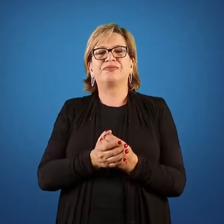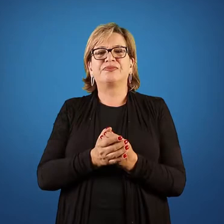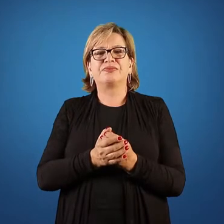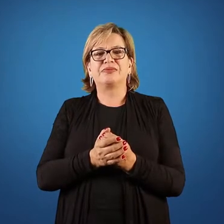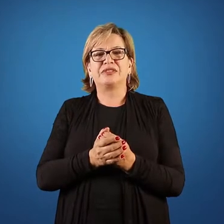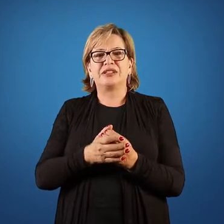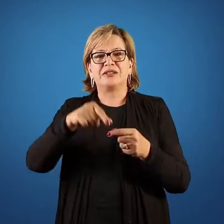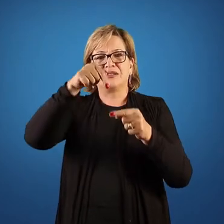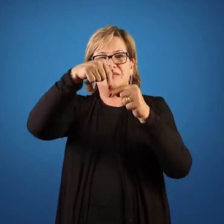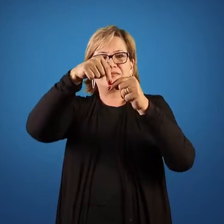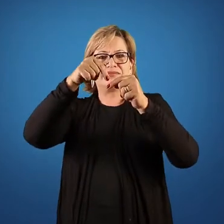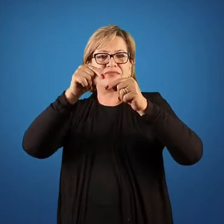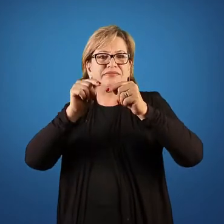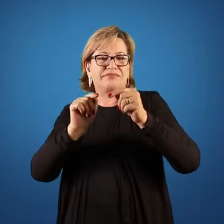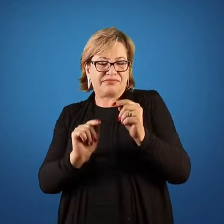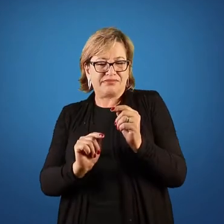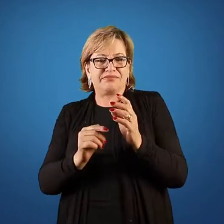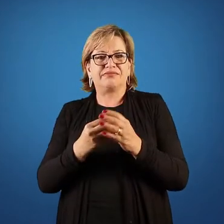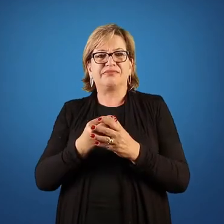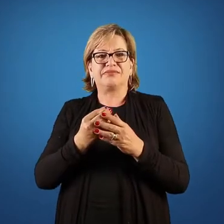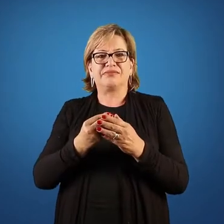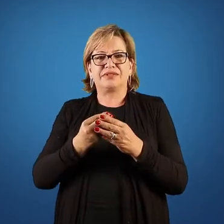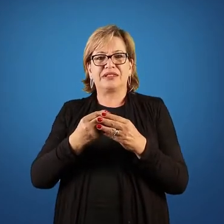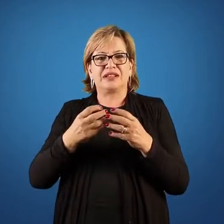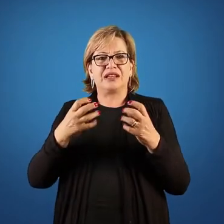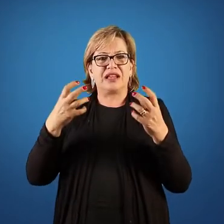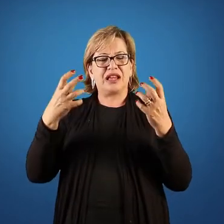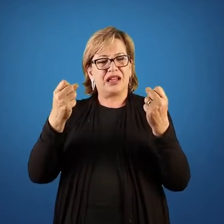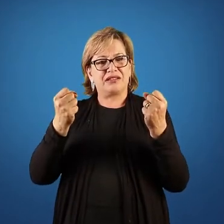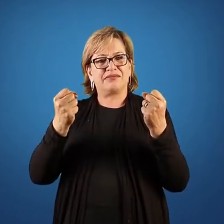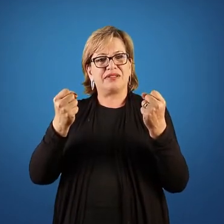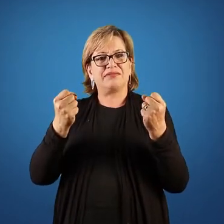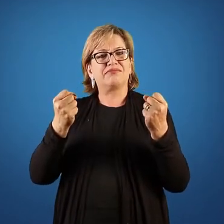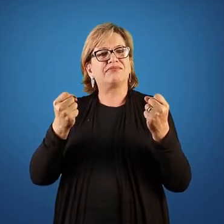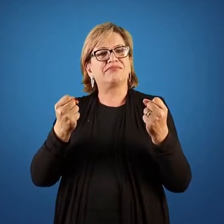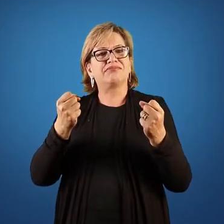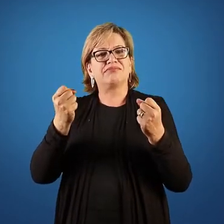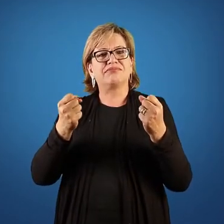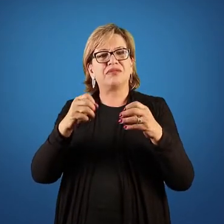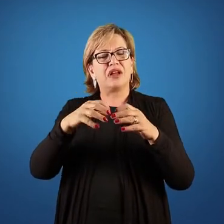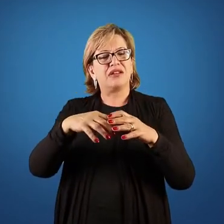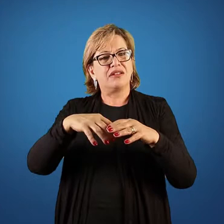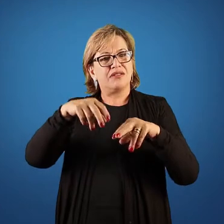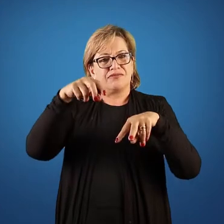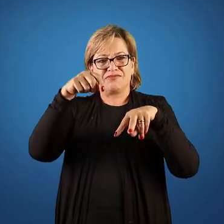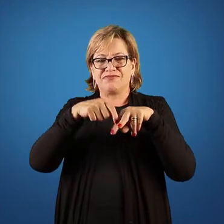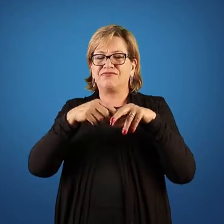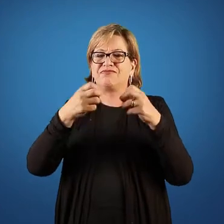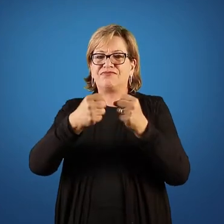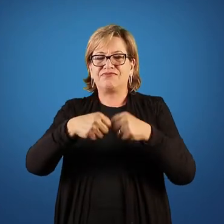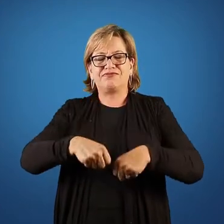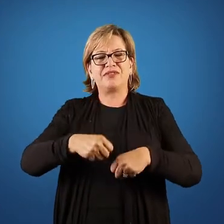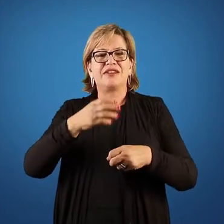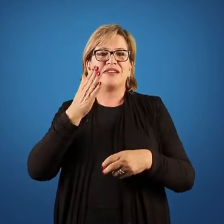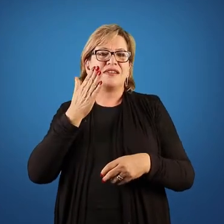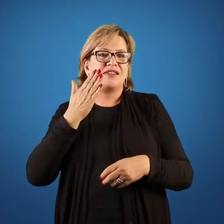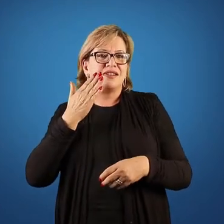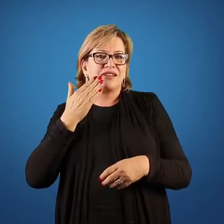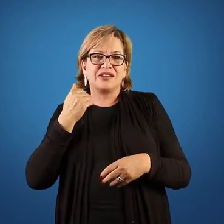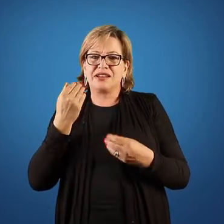E para descer, as mãos são posicionadas entre as pernas para facilitar a descida.